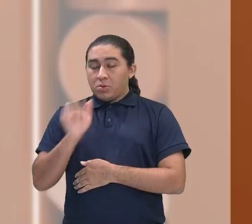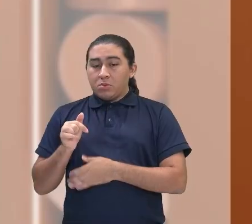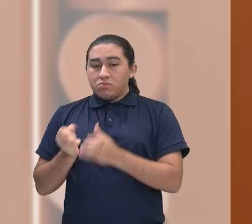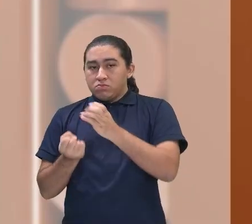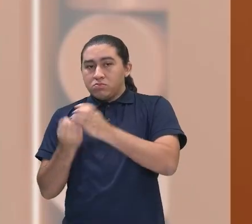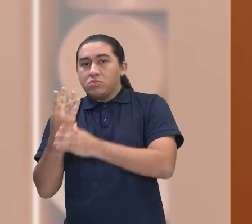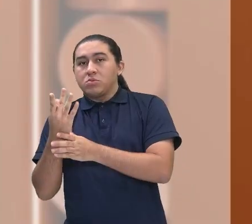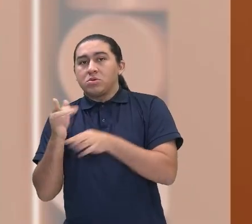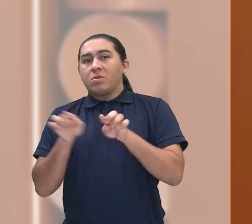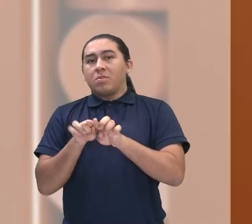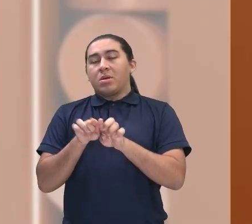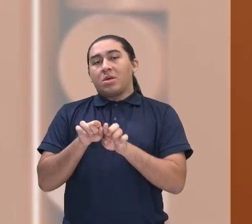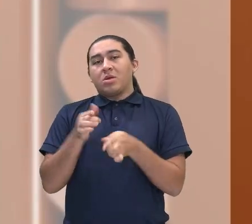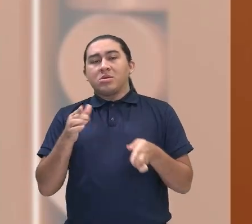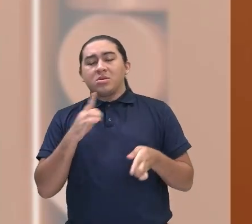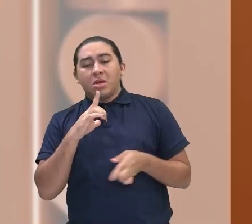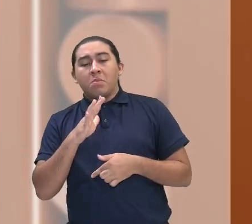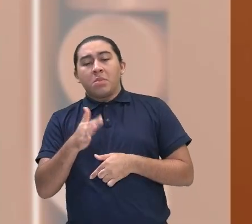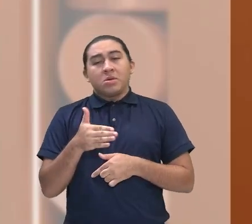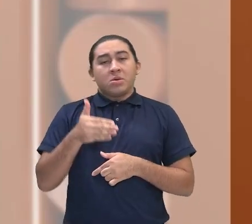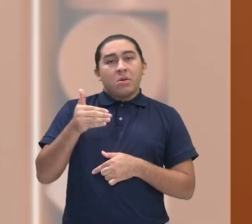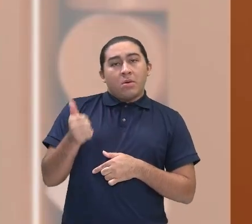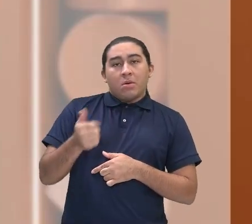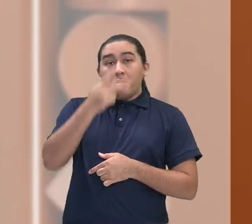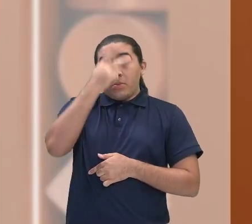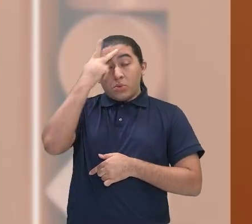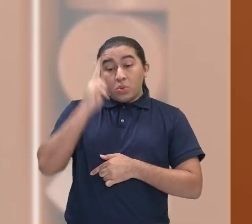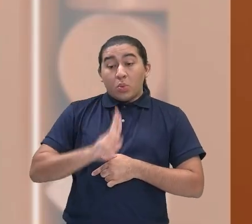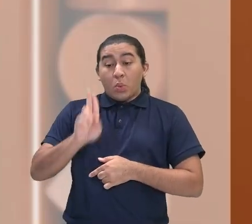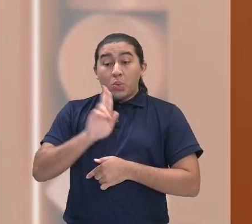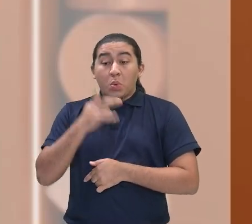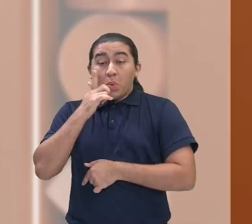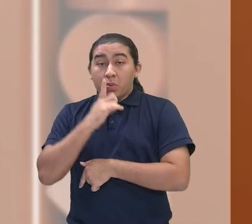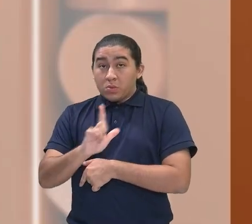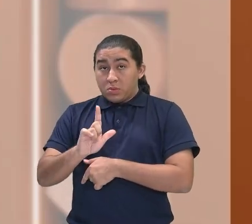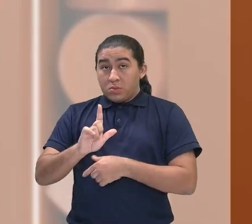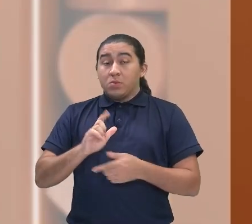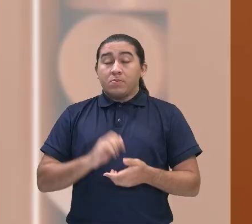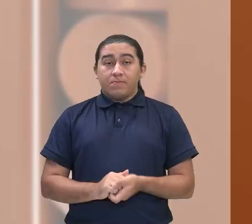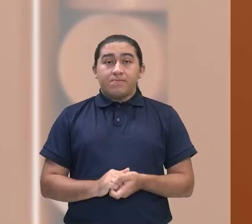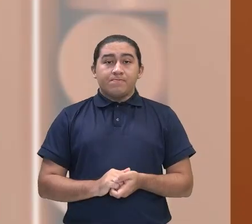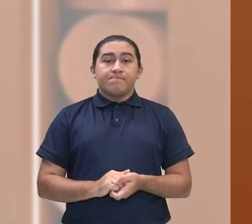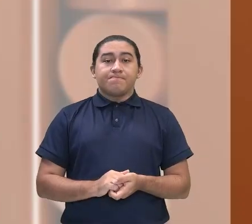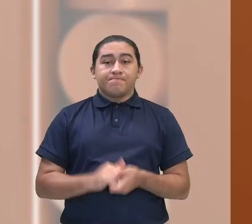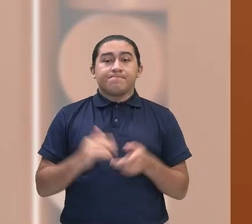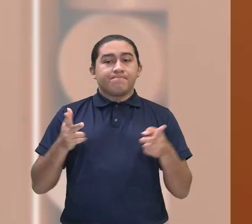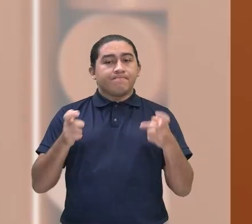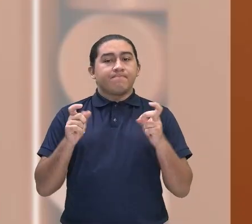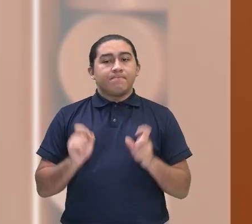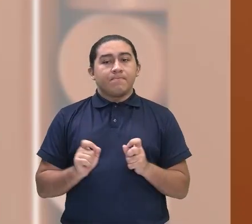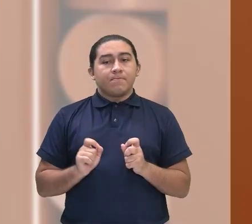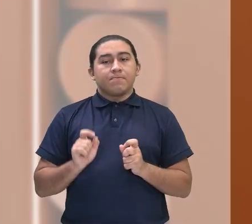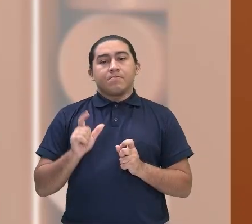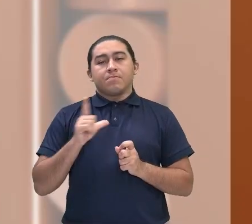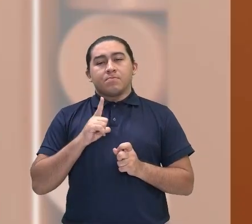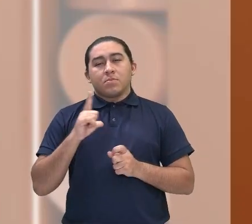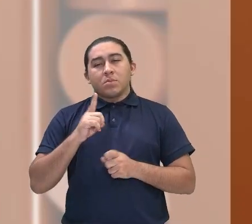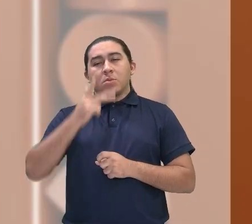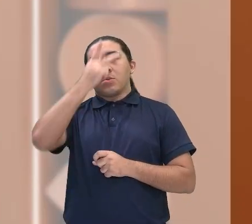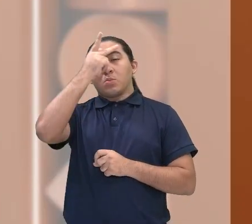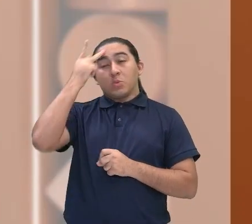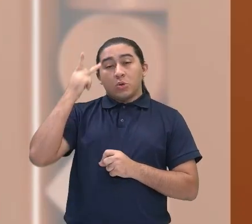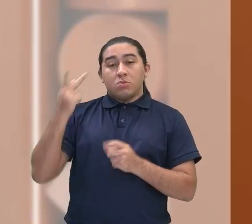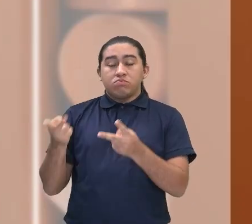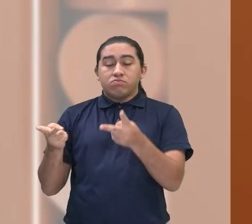né, com uma pegada melhor, mais anatômica. Então você percebe o quanto você está cercado